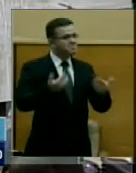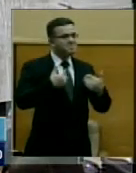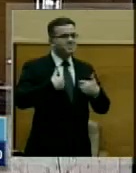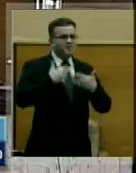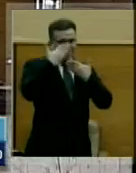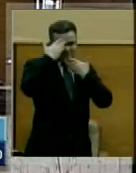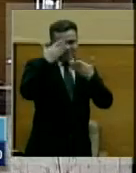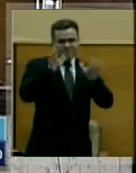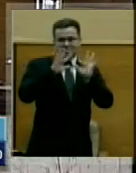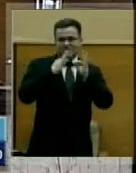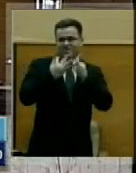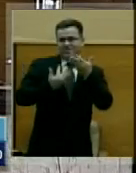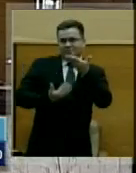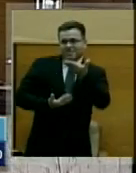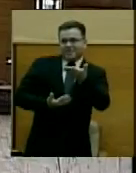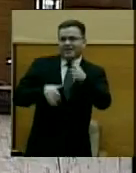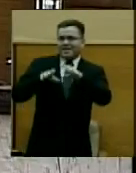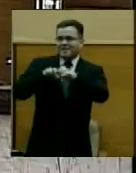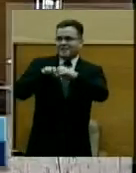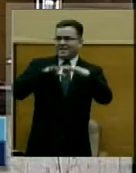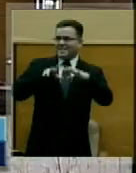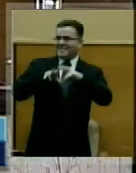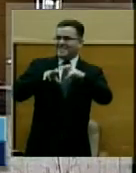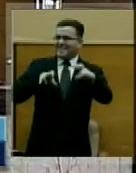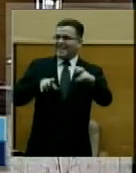pessoal do meu clube que está ali presente.